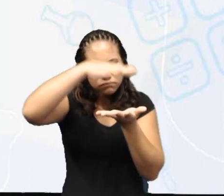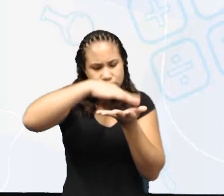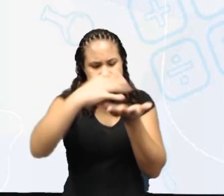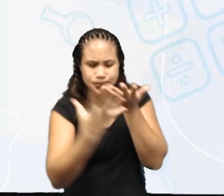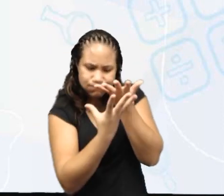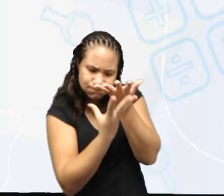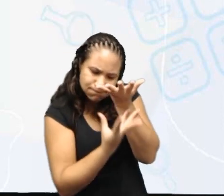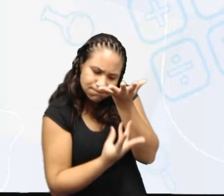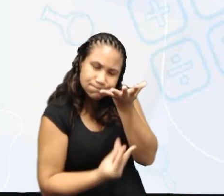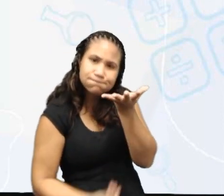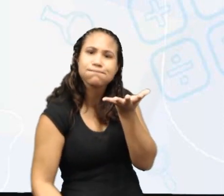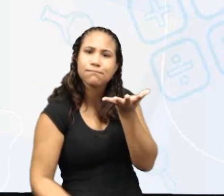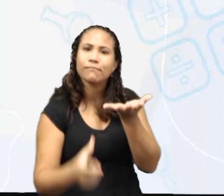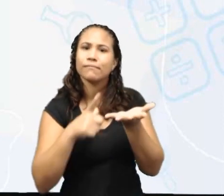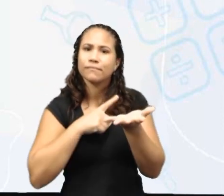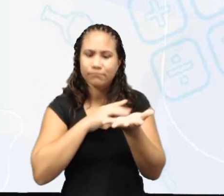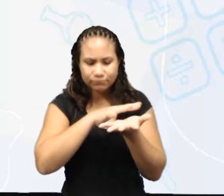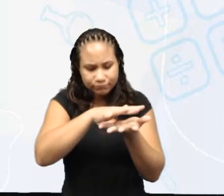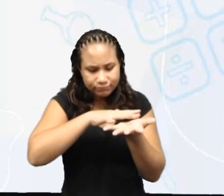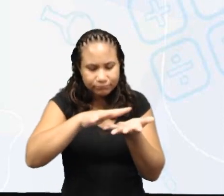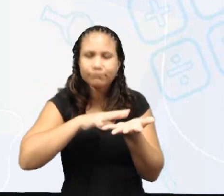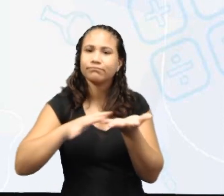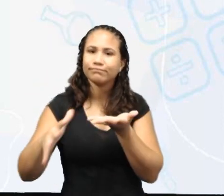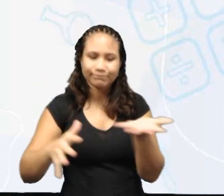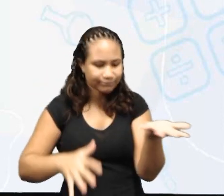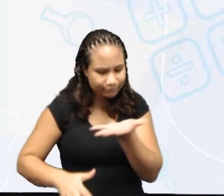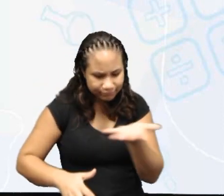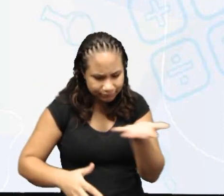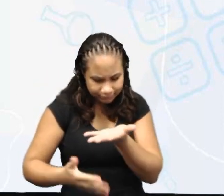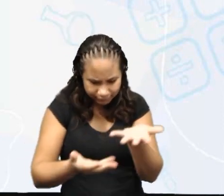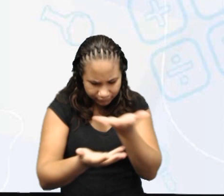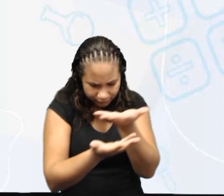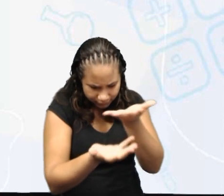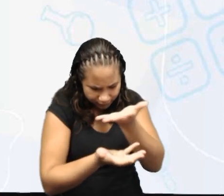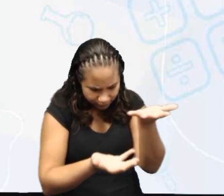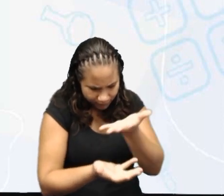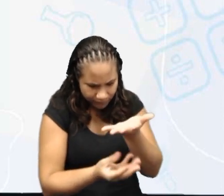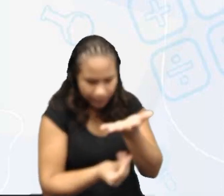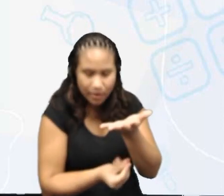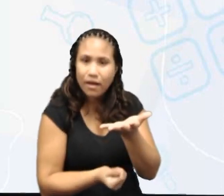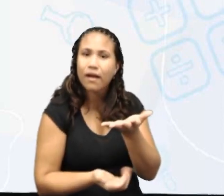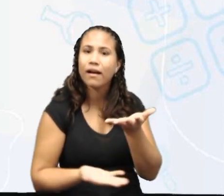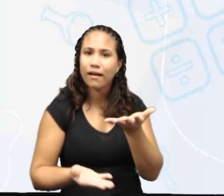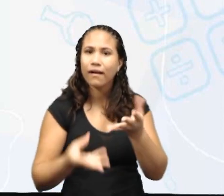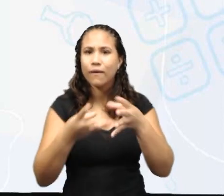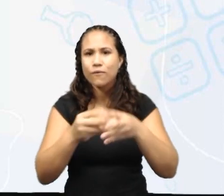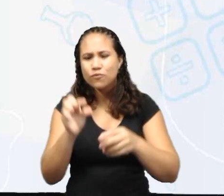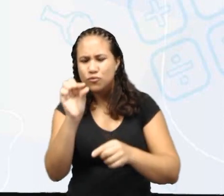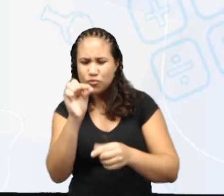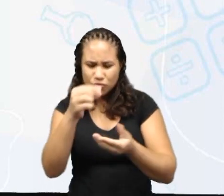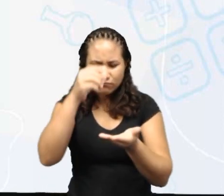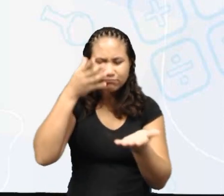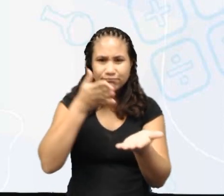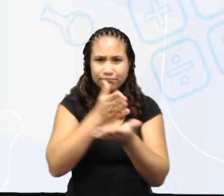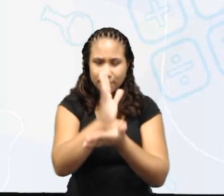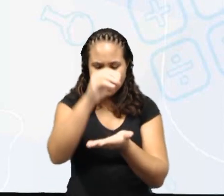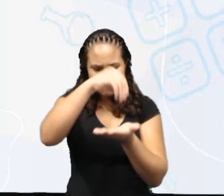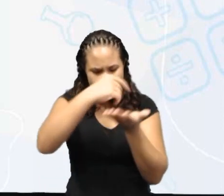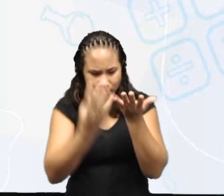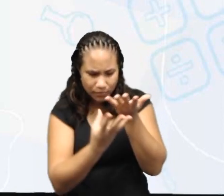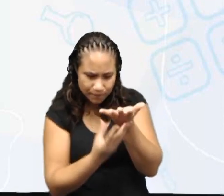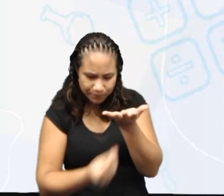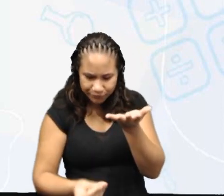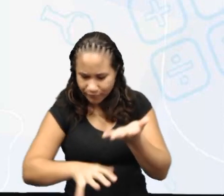são maiores do que os espaços da malha são retidos e os menores conseguem passar. E assim nós